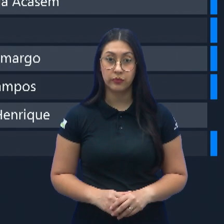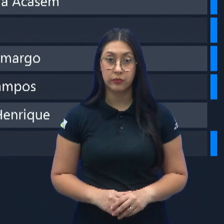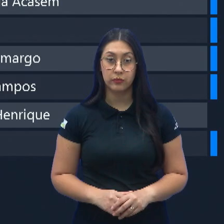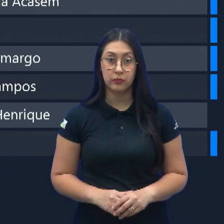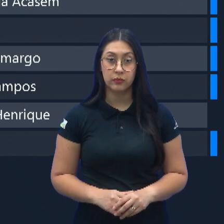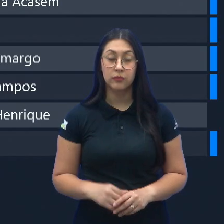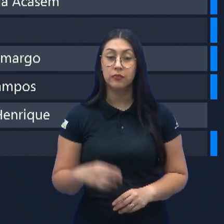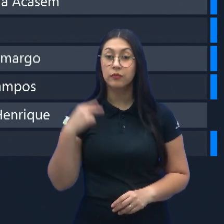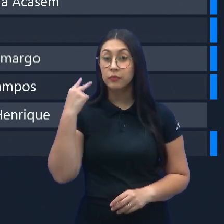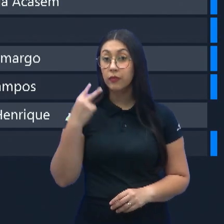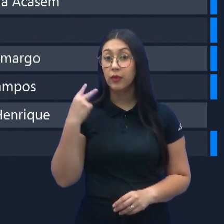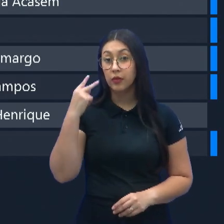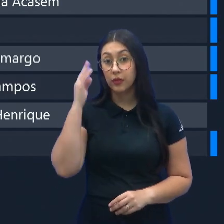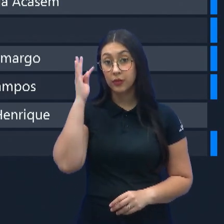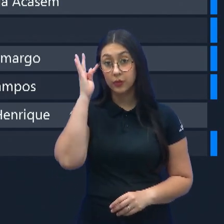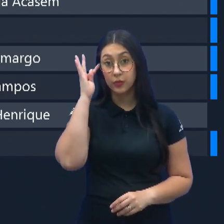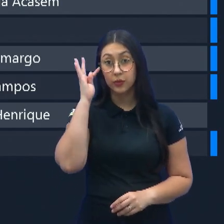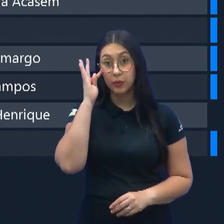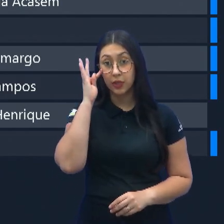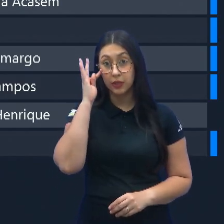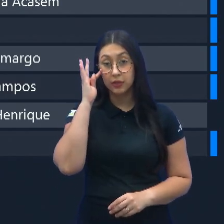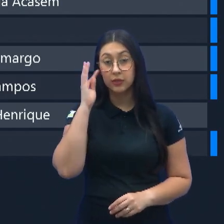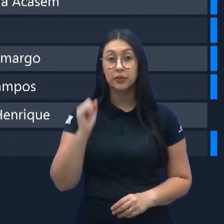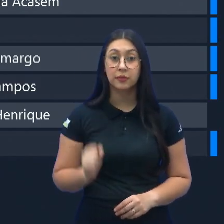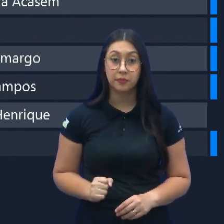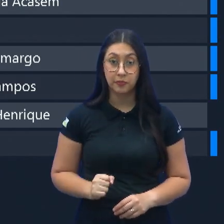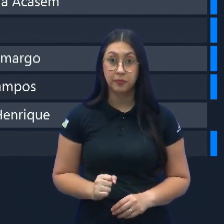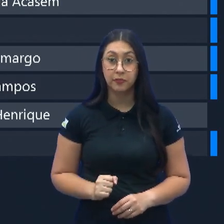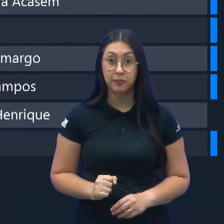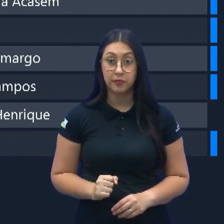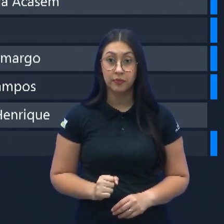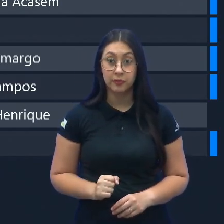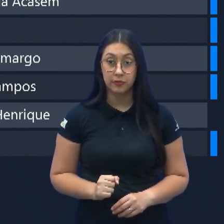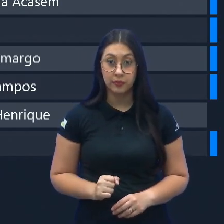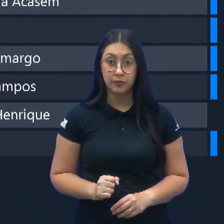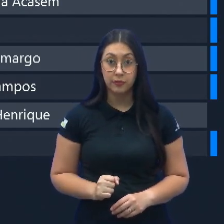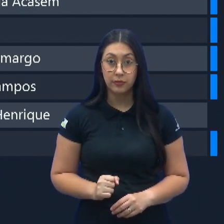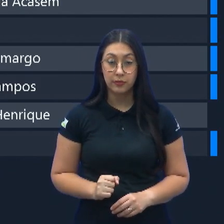Vereador Tomás Henrique, vereador